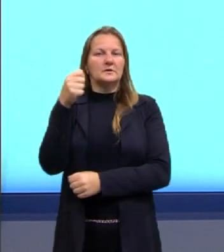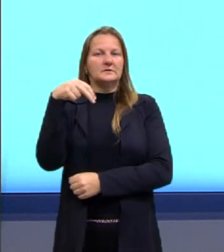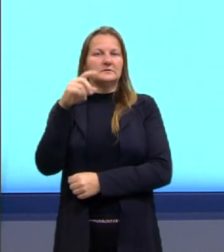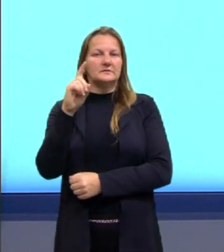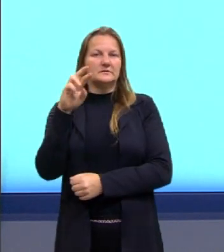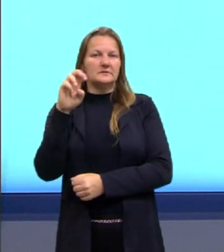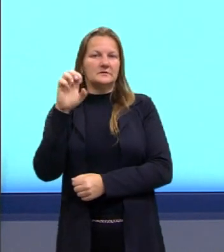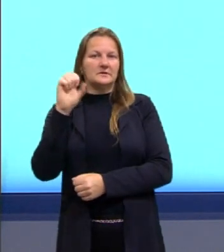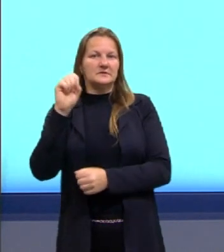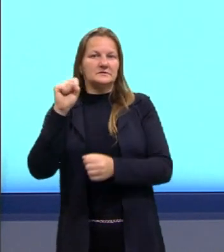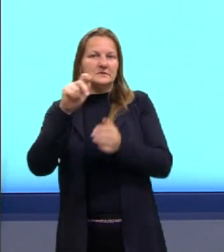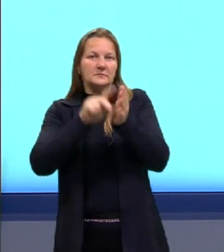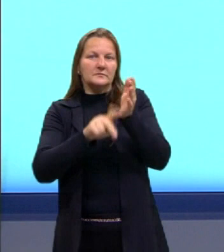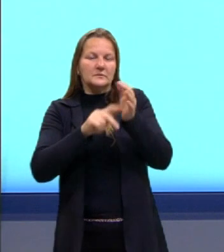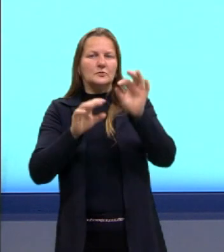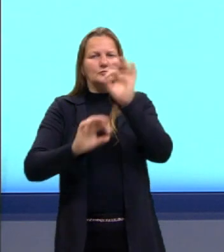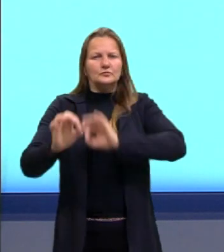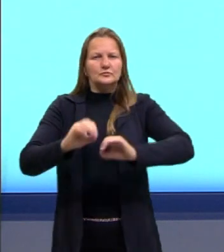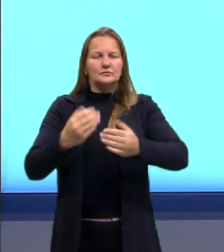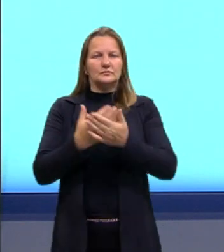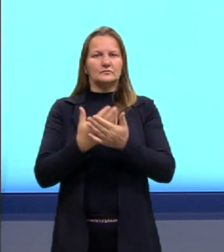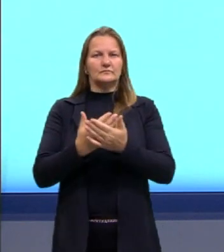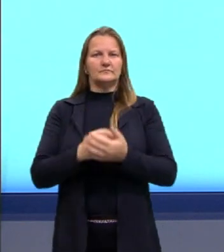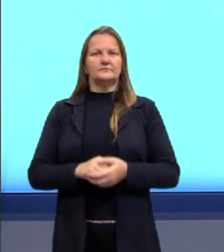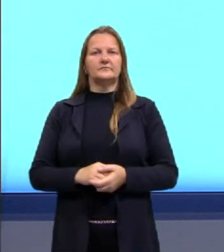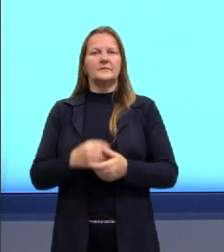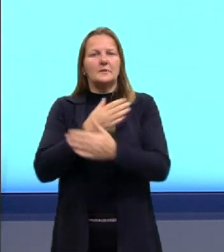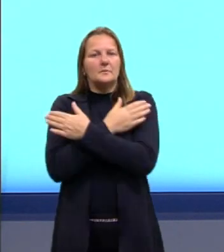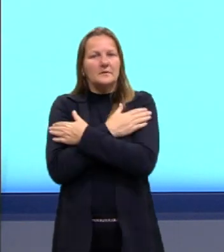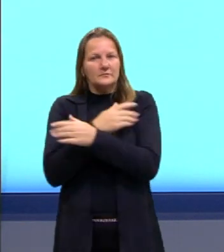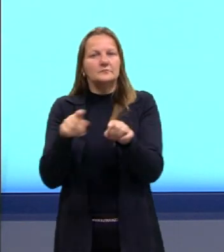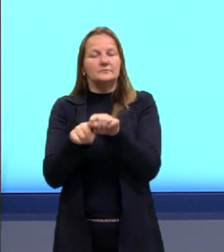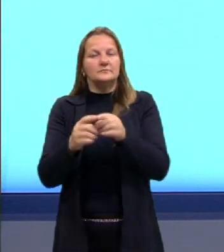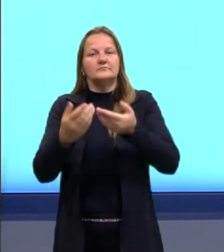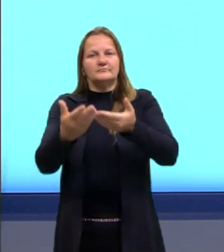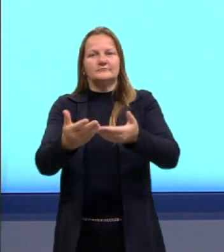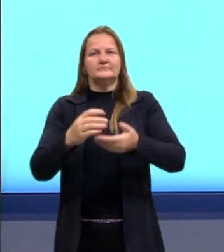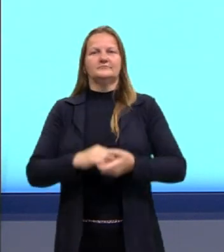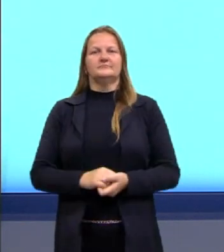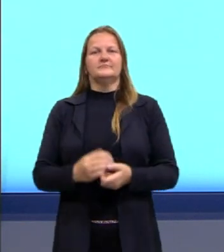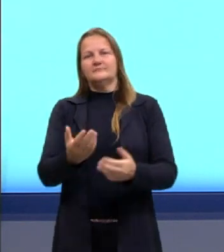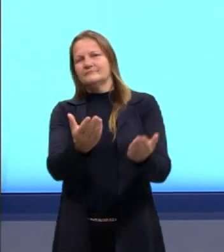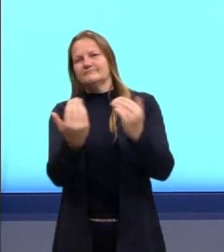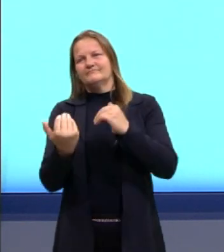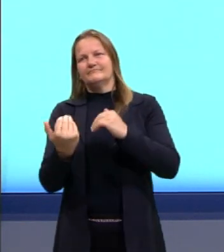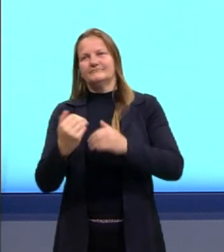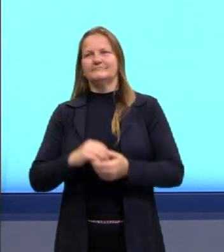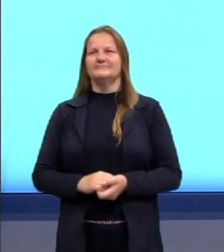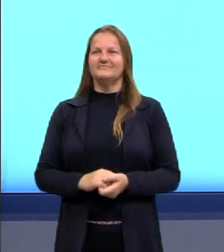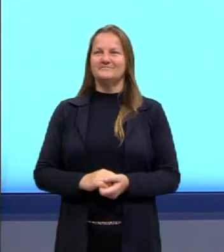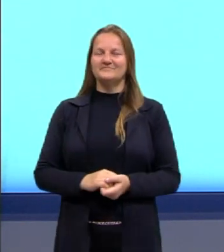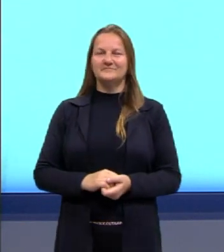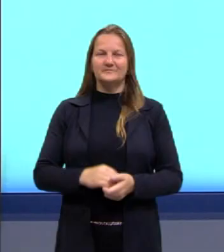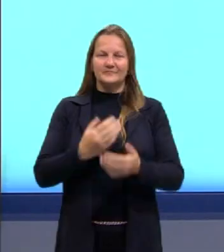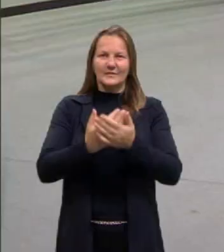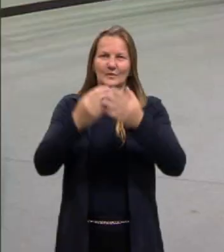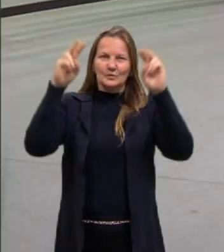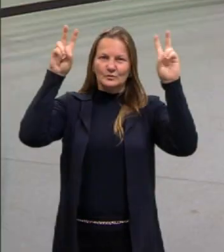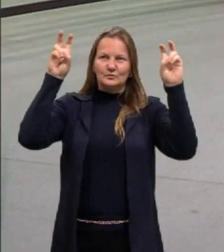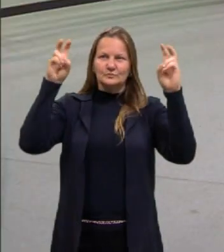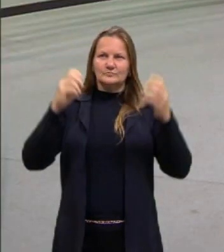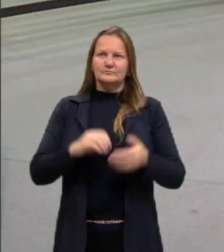a planejar formular as aulas tá Um abraço para ela também e vamos lá Vamos para o nosso tema